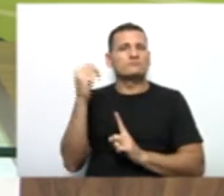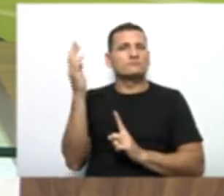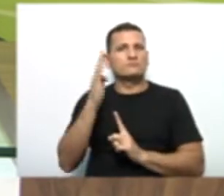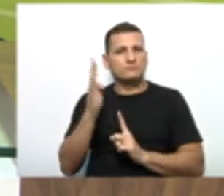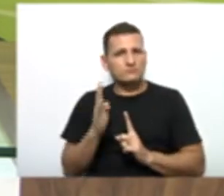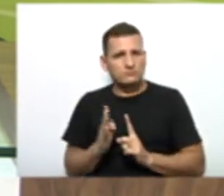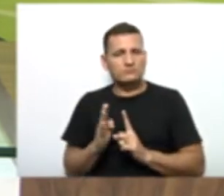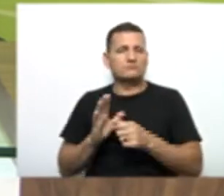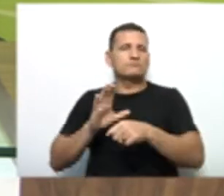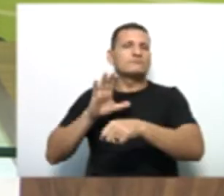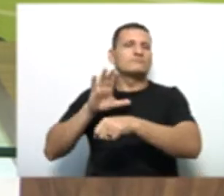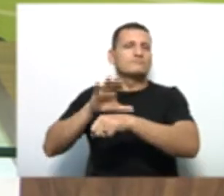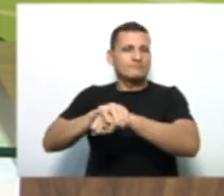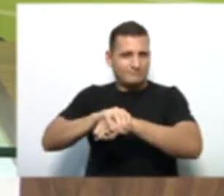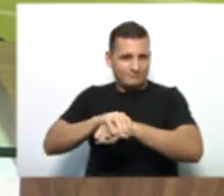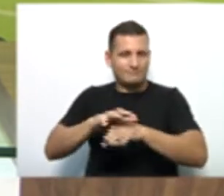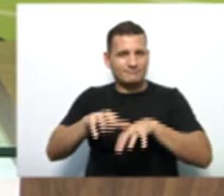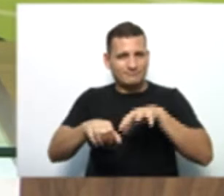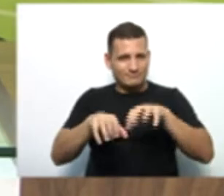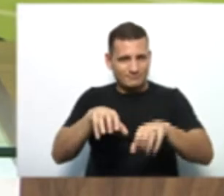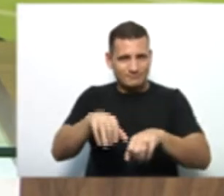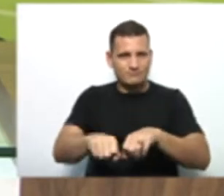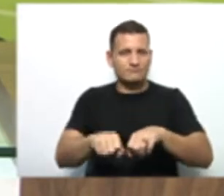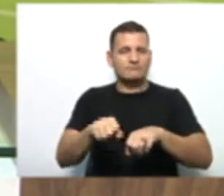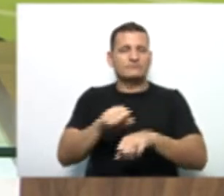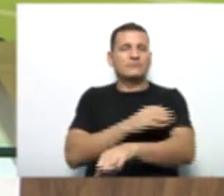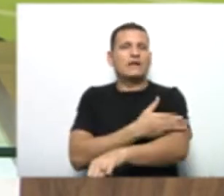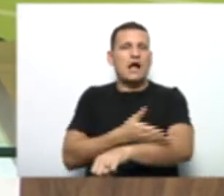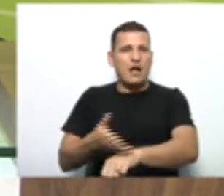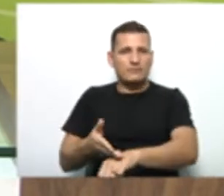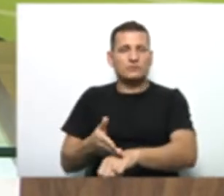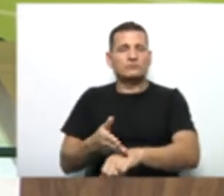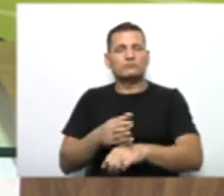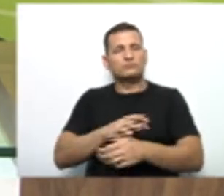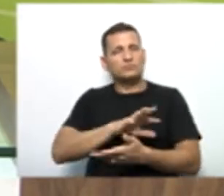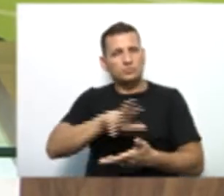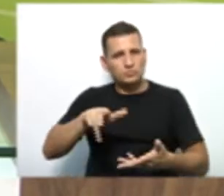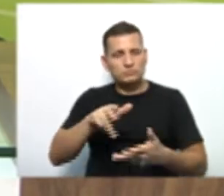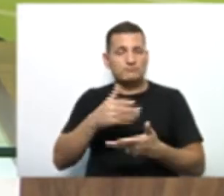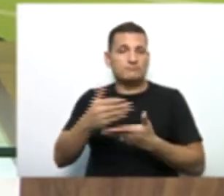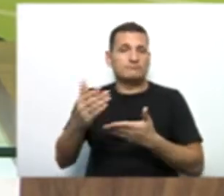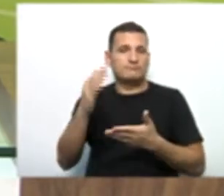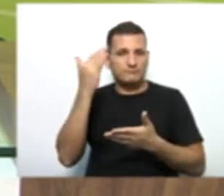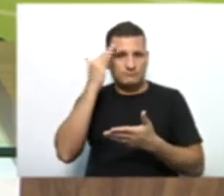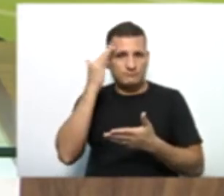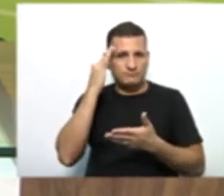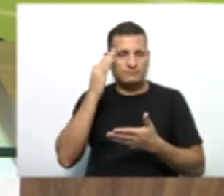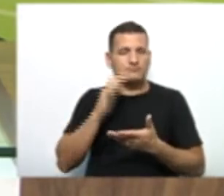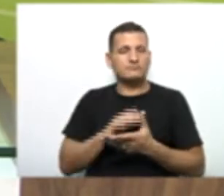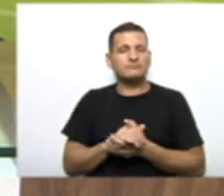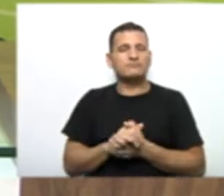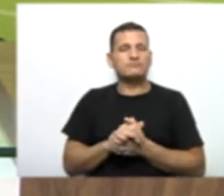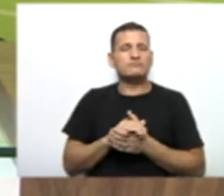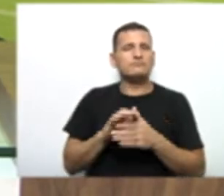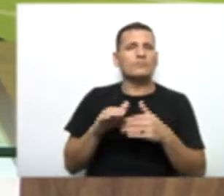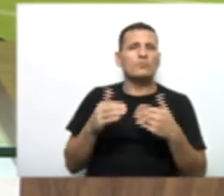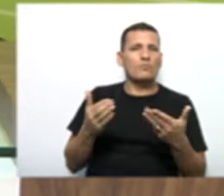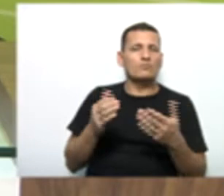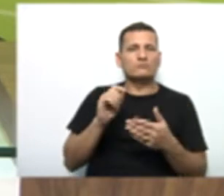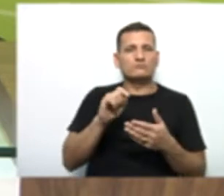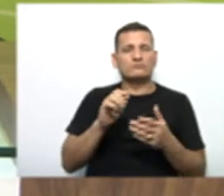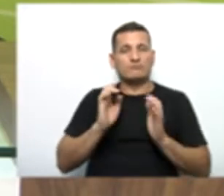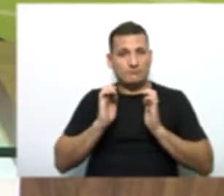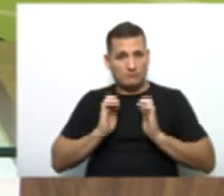nossa colonização, sobre os nossos hábitos, os nossos costumes, nós começamos a entender e a compreender quais são os